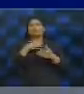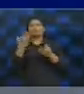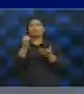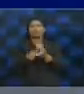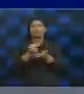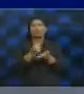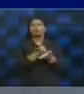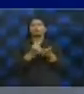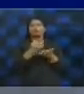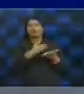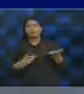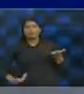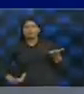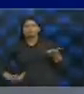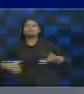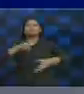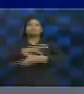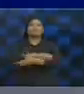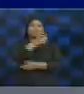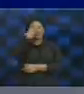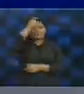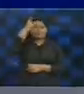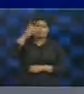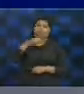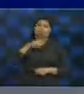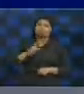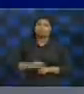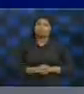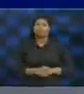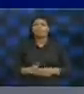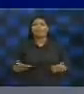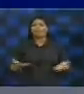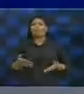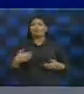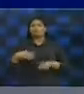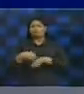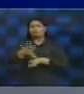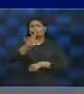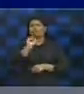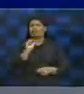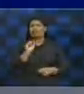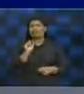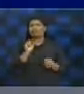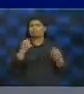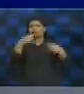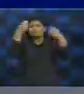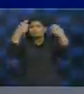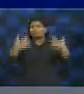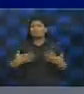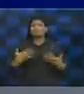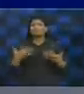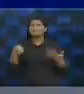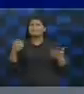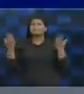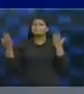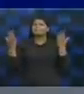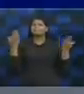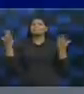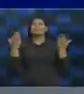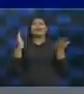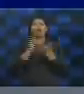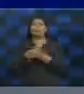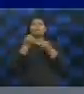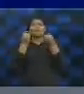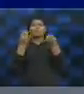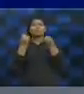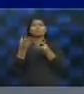a Prefeitura. Quero dizer que é preciso fazer um balanço de certas informações, porque as coisas são ditas com tanta convicção